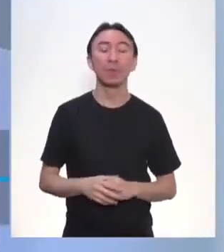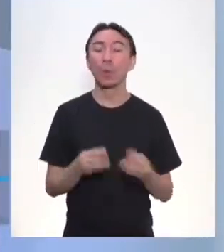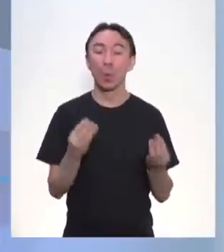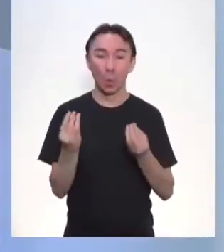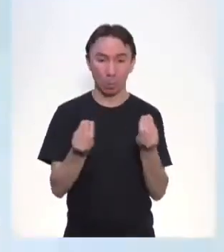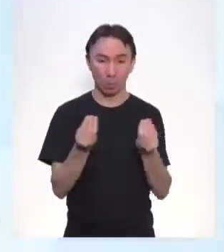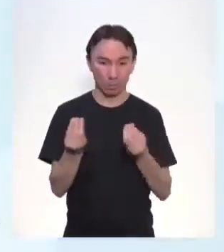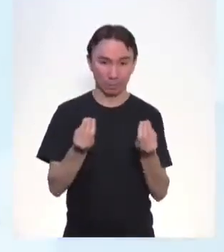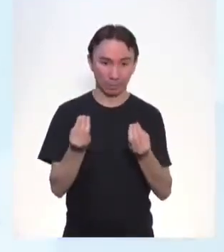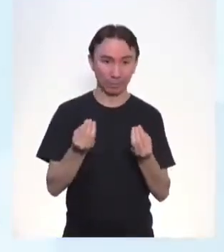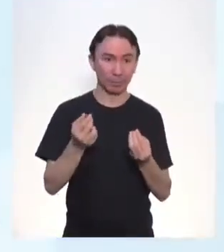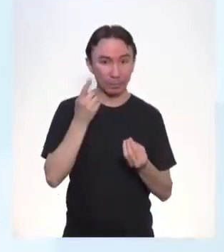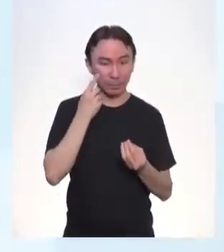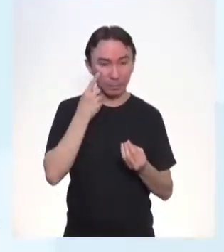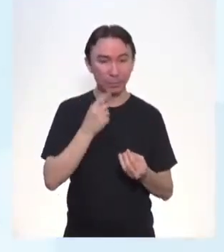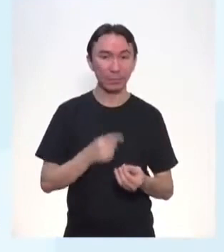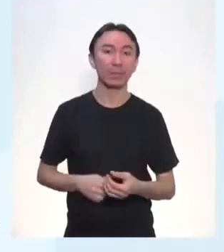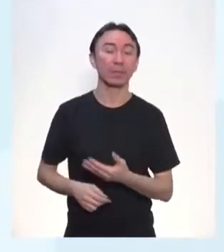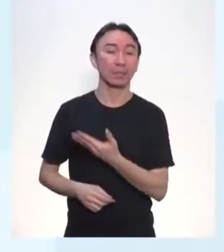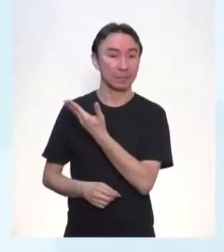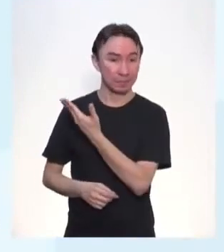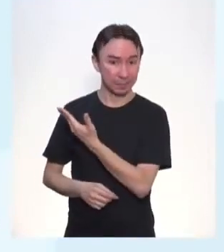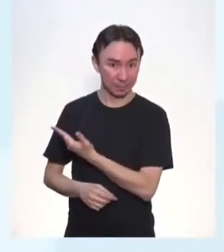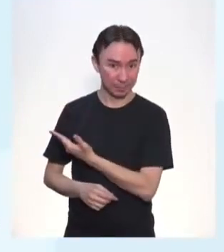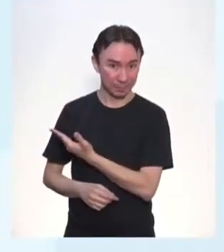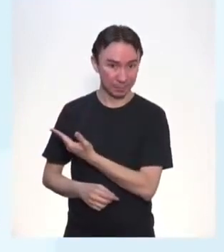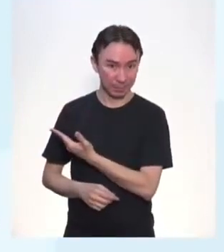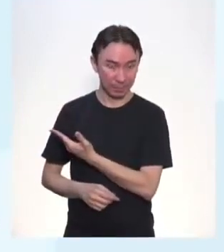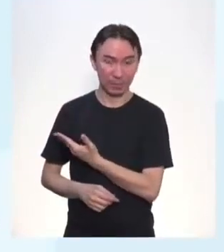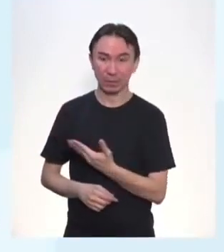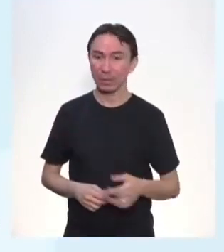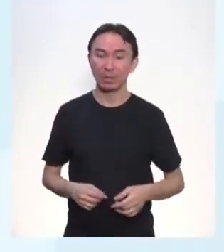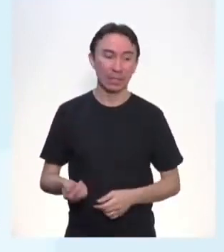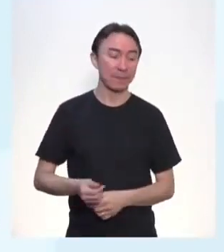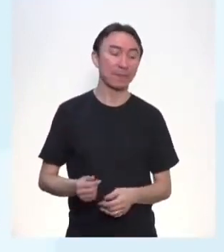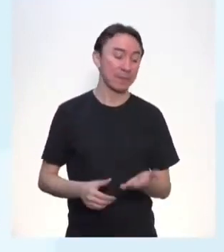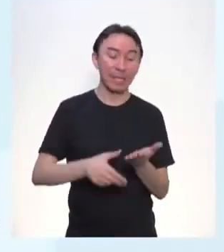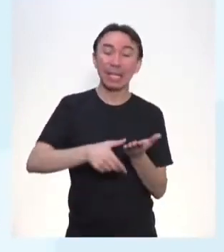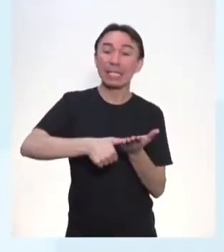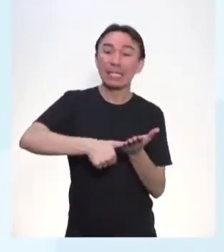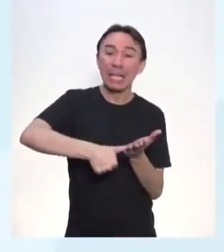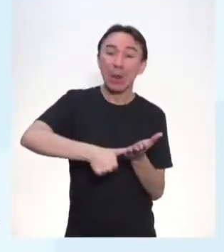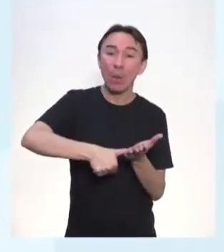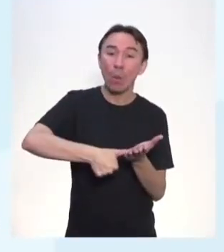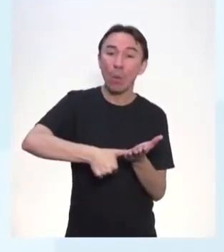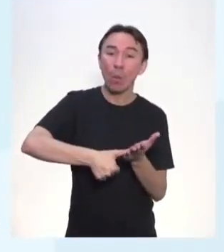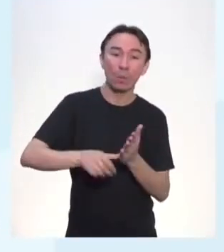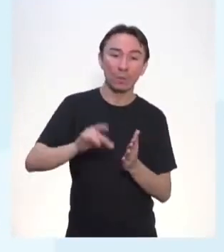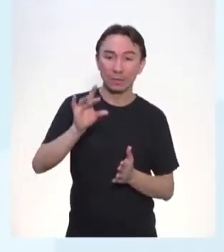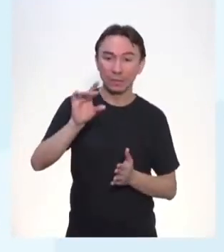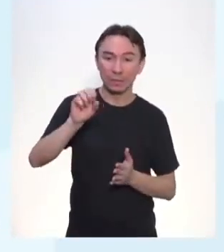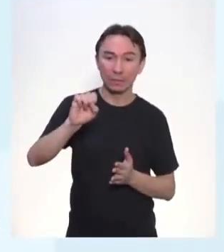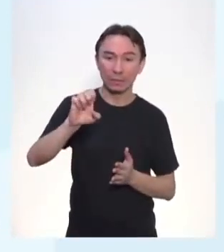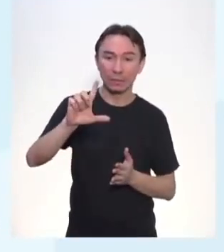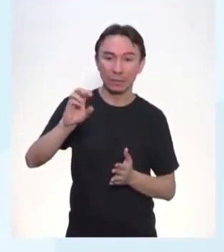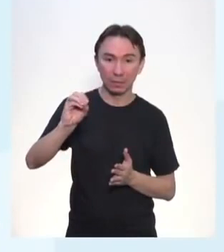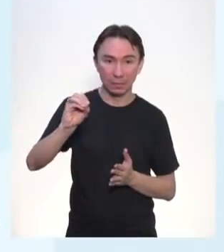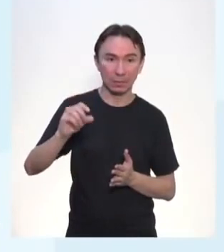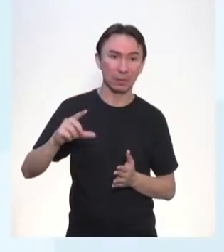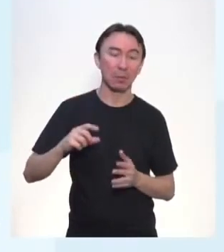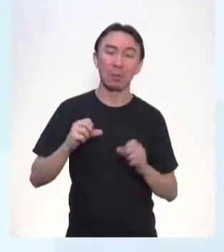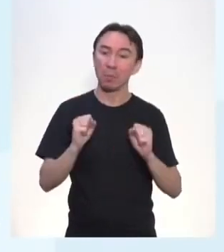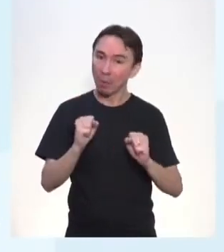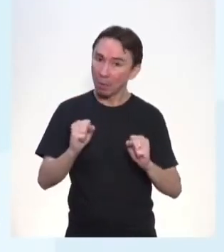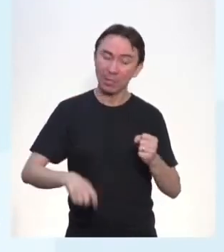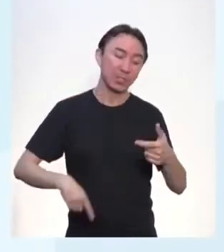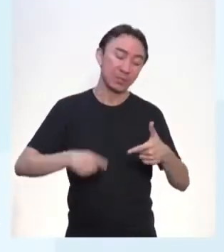ó, a ideia ali no contexto. Então eu pego dos 12 selos, então poderão ser distribuídos em uma pessoa, em